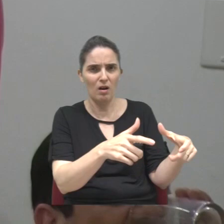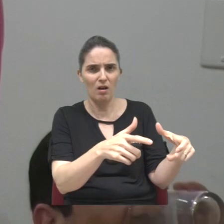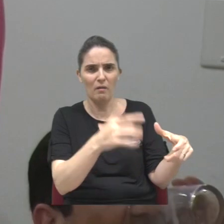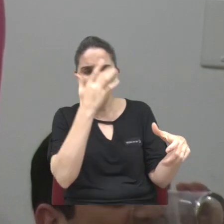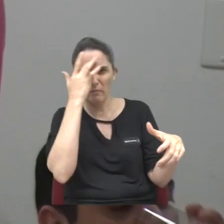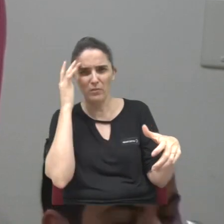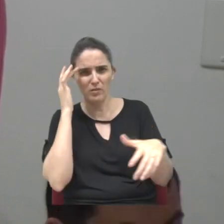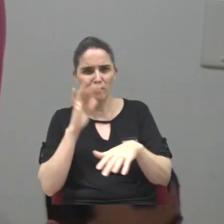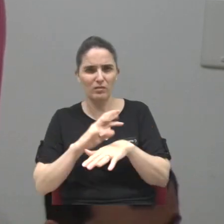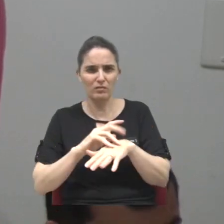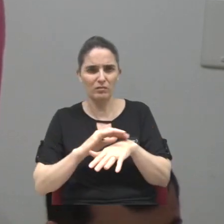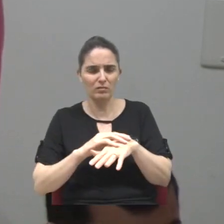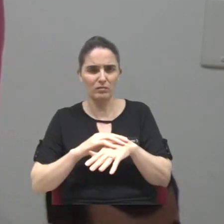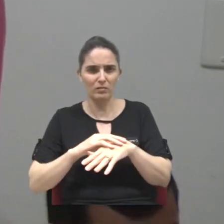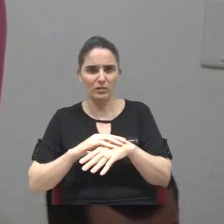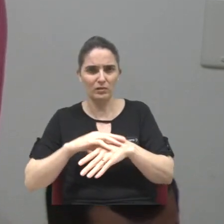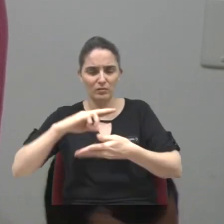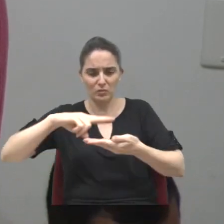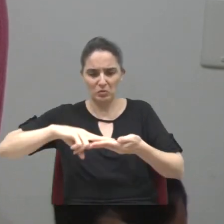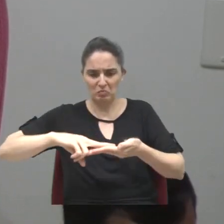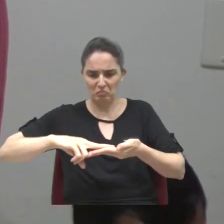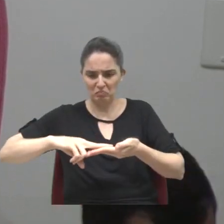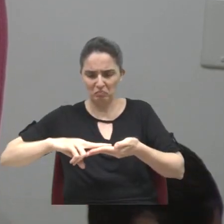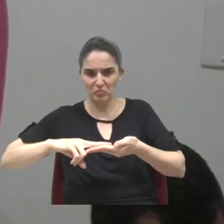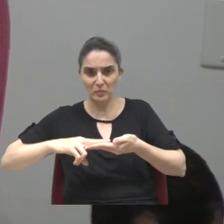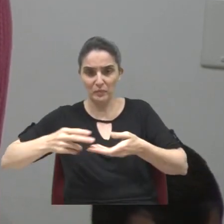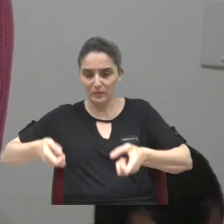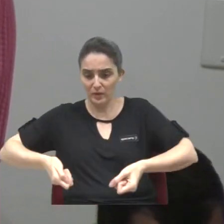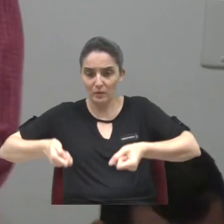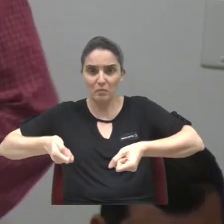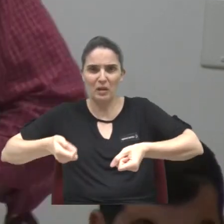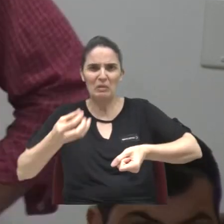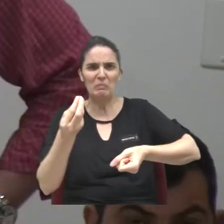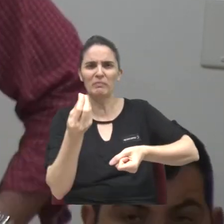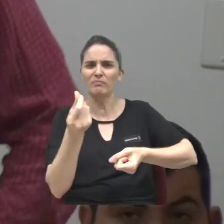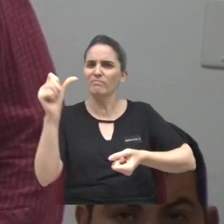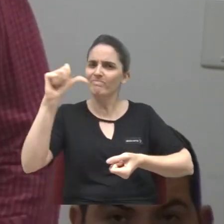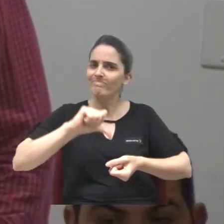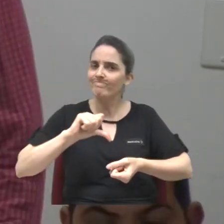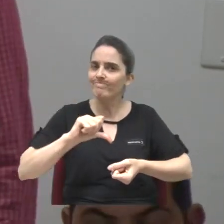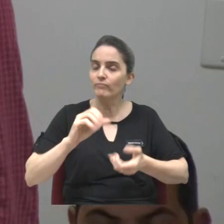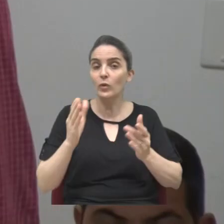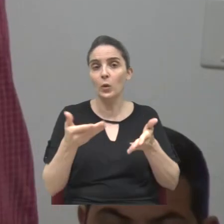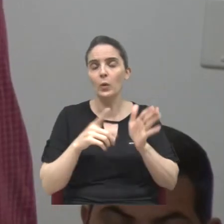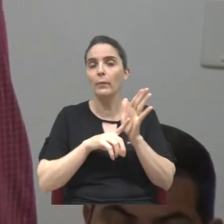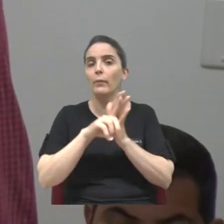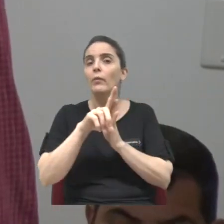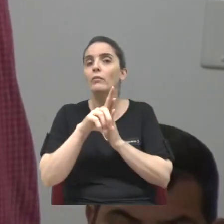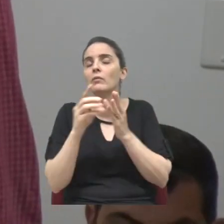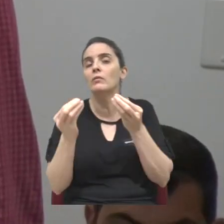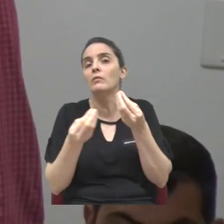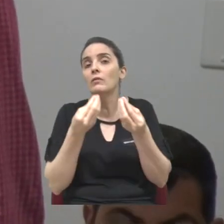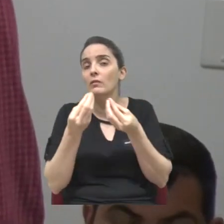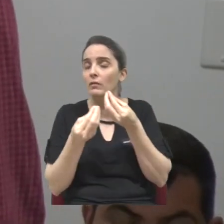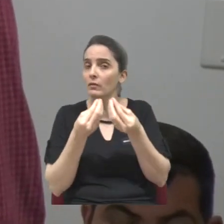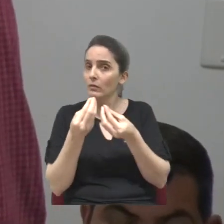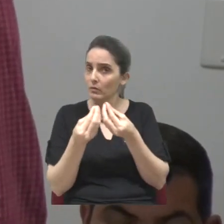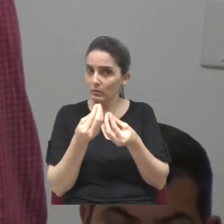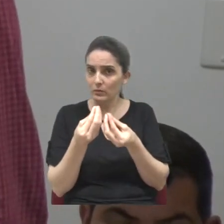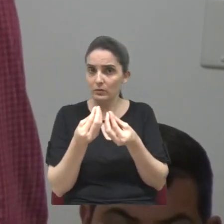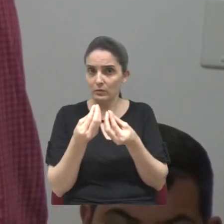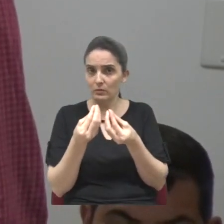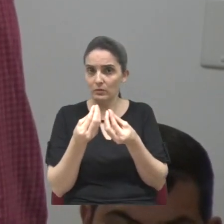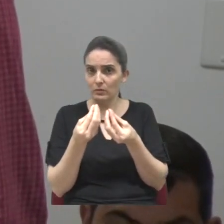a qualidade da maca. Então, hoje o requerimento vem perguntando como estava a situação em janeiro